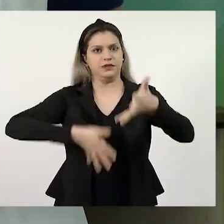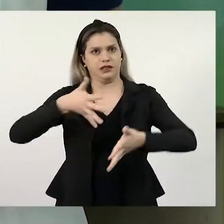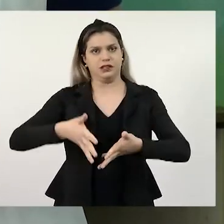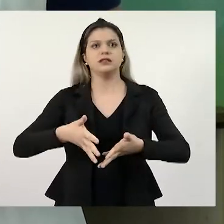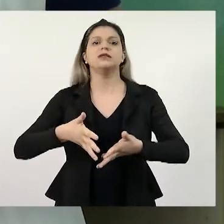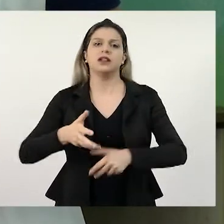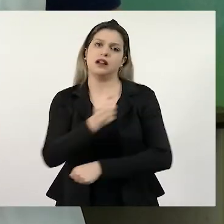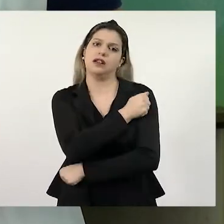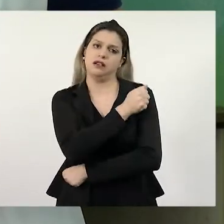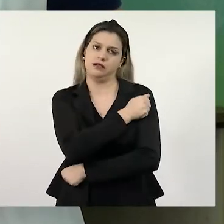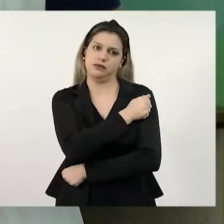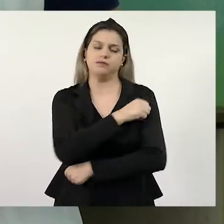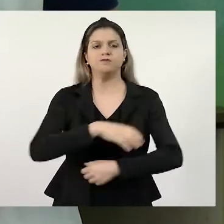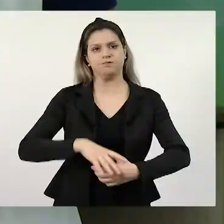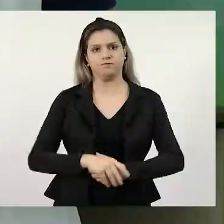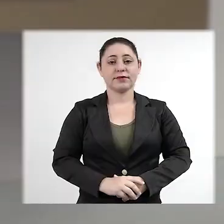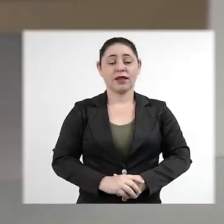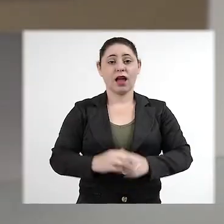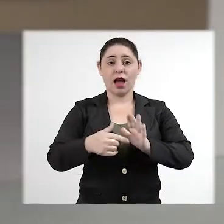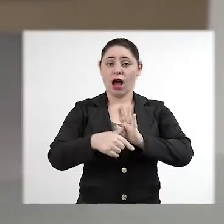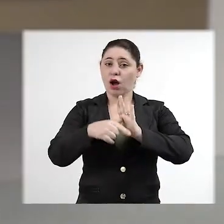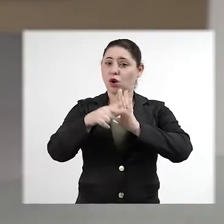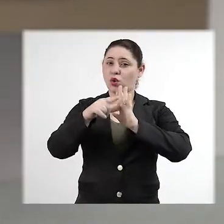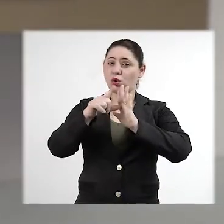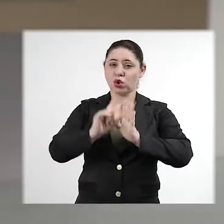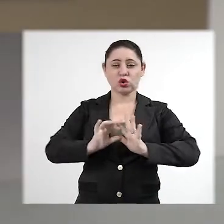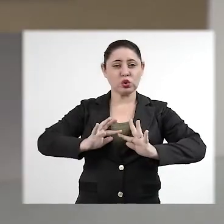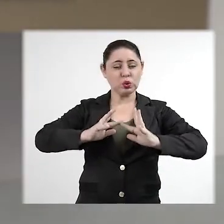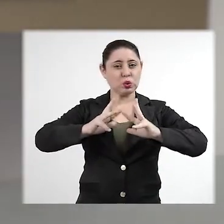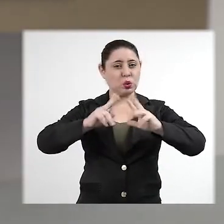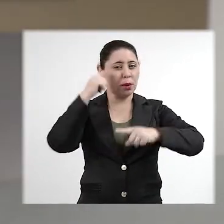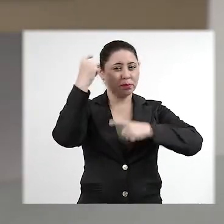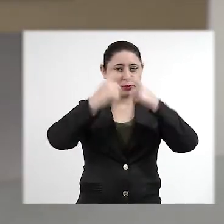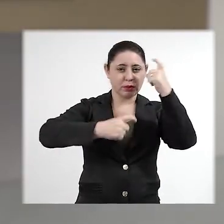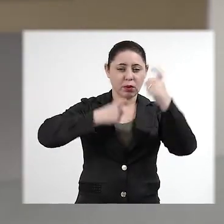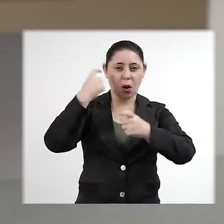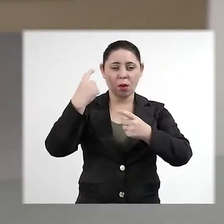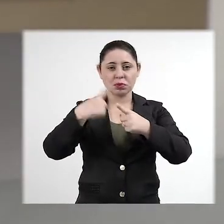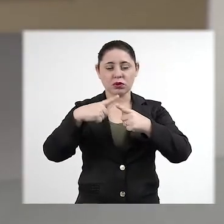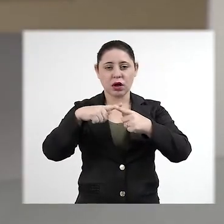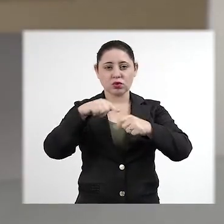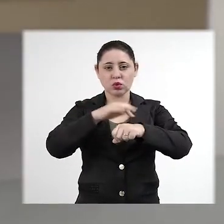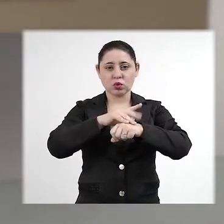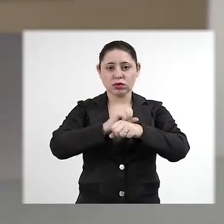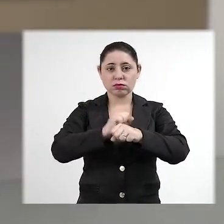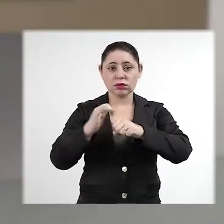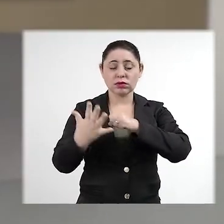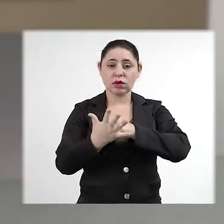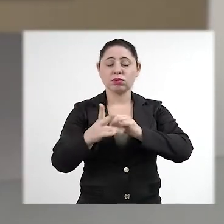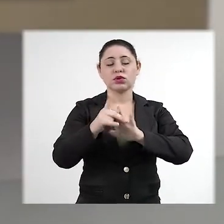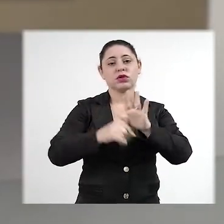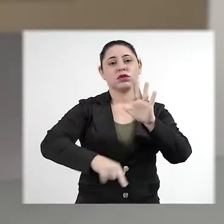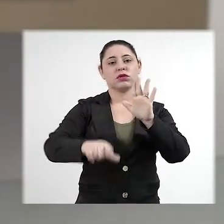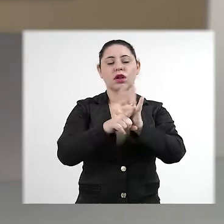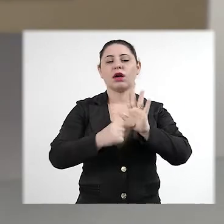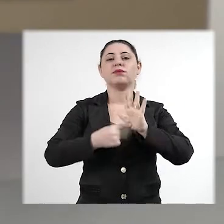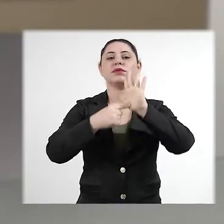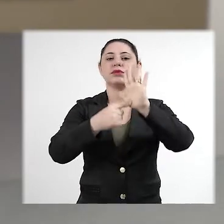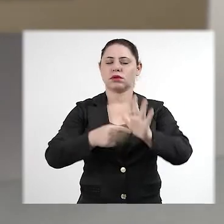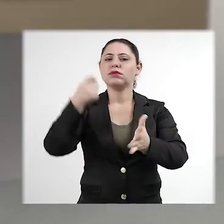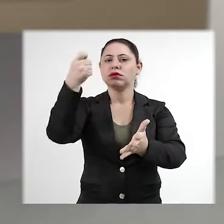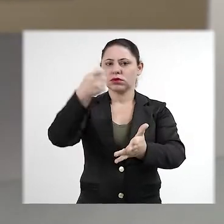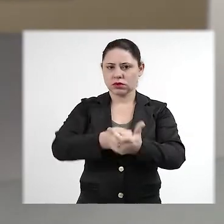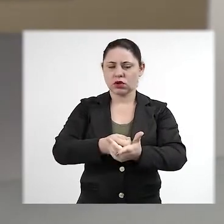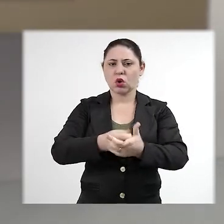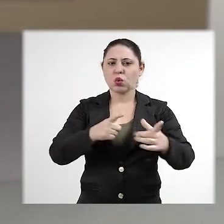linguagem entre os alunos. Antes mesmo de toda a preocupação em torno do coronavírus, projeto de lei foi